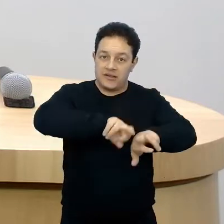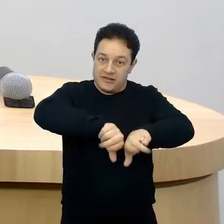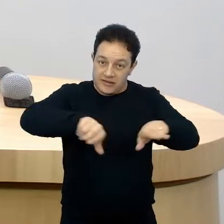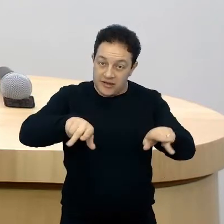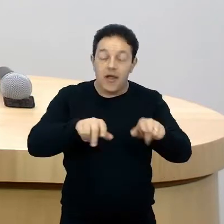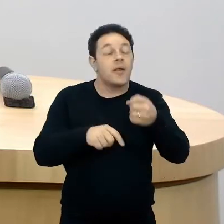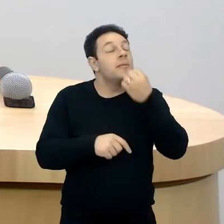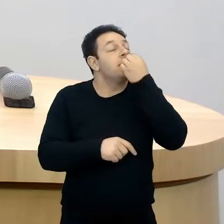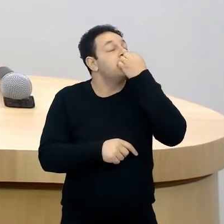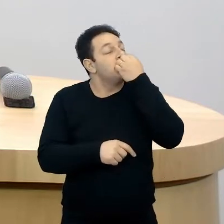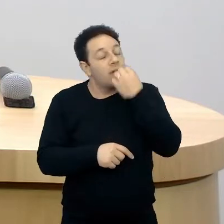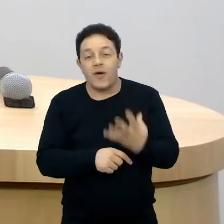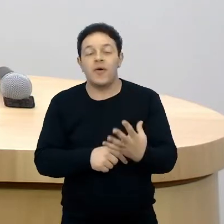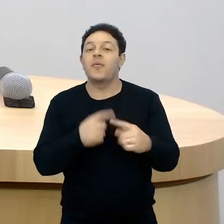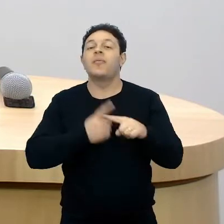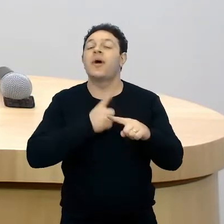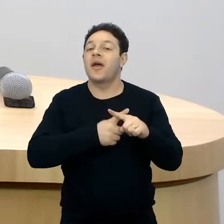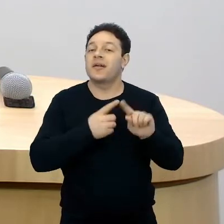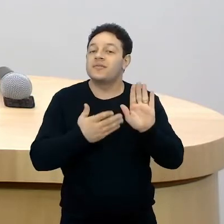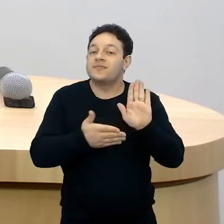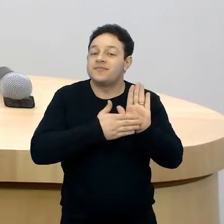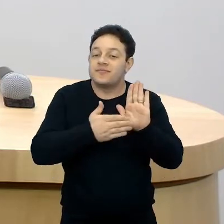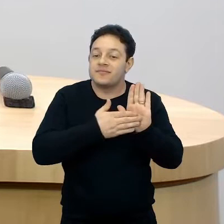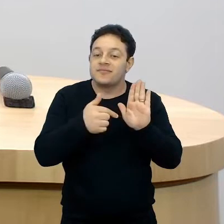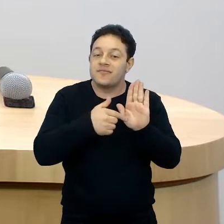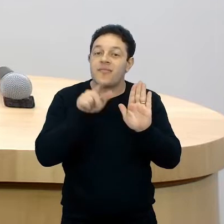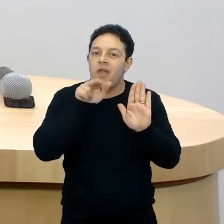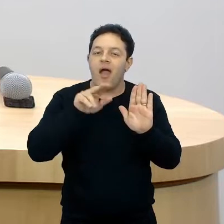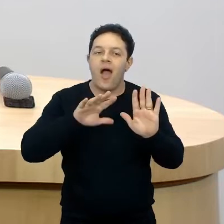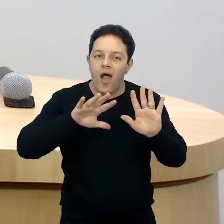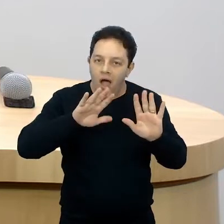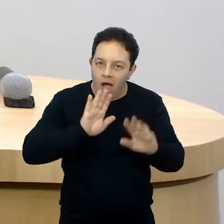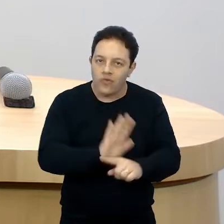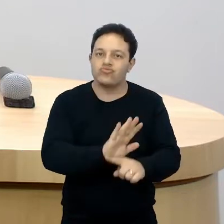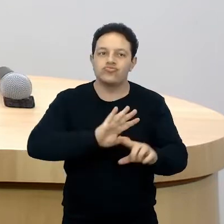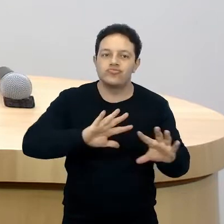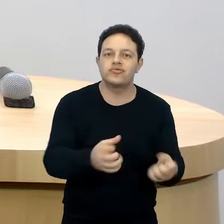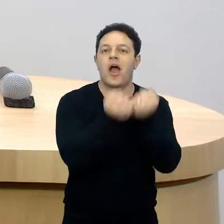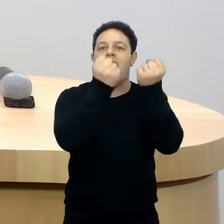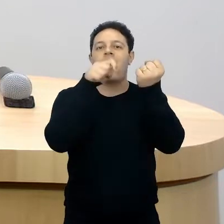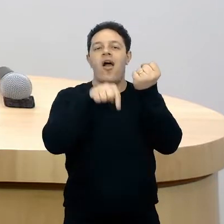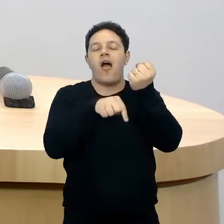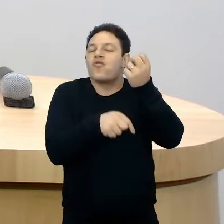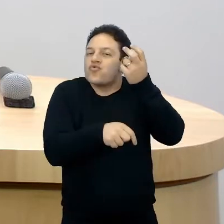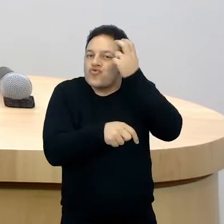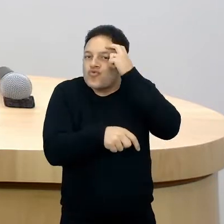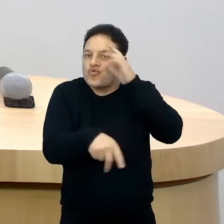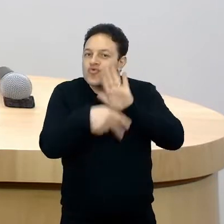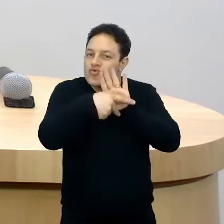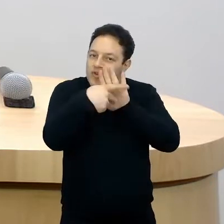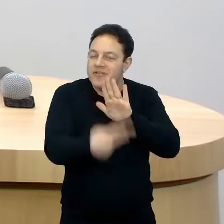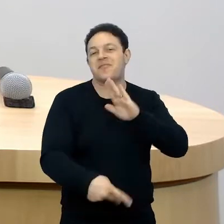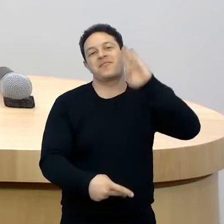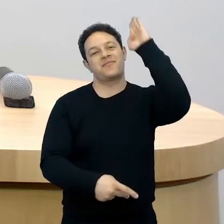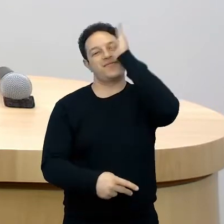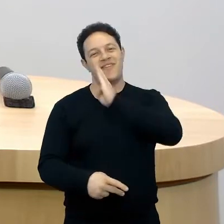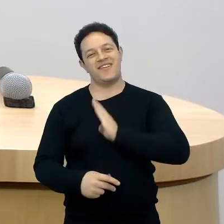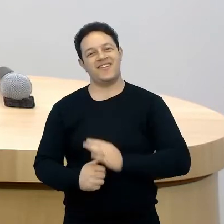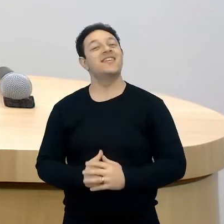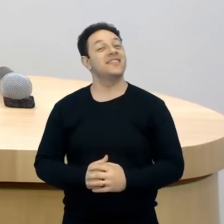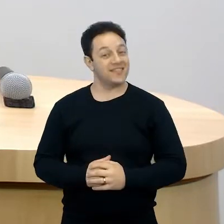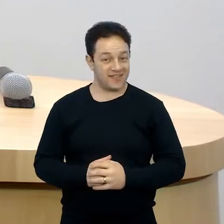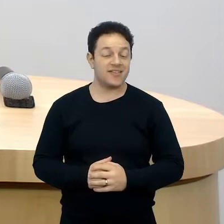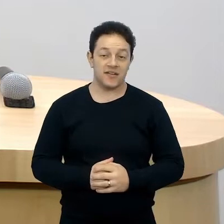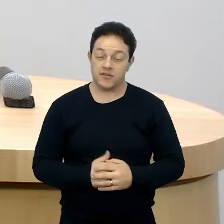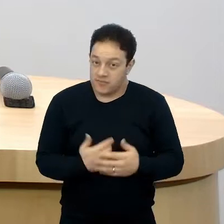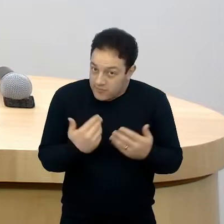tudo, propostas de resgate da cultura nacional. Por isso